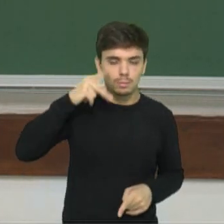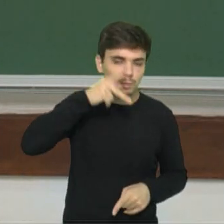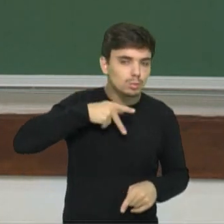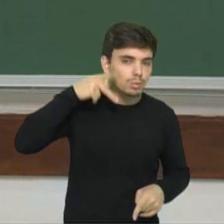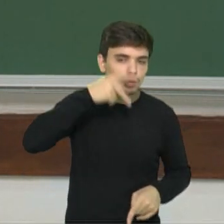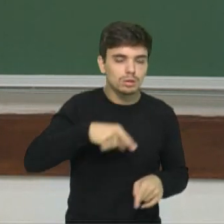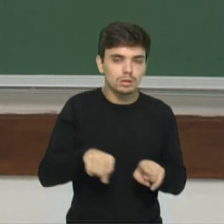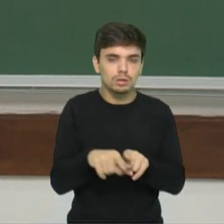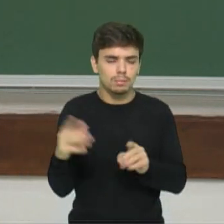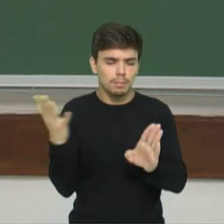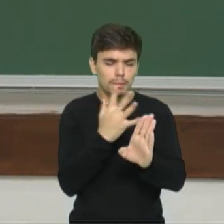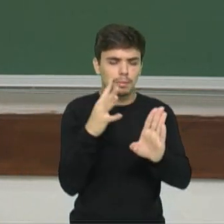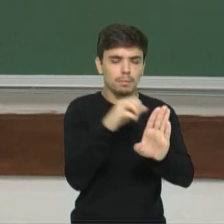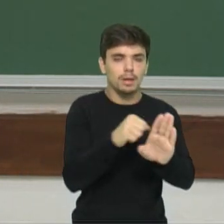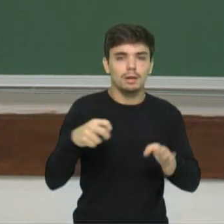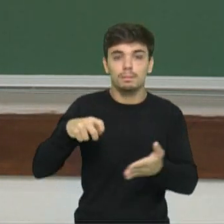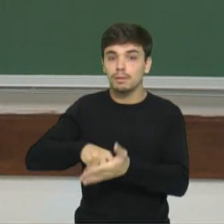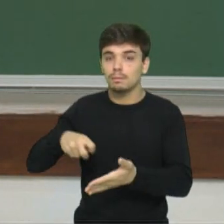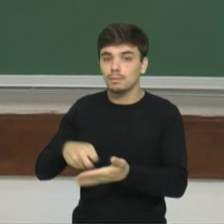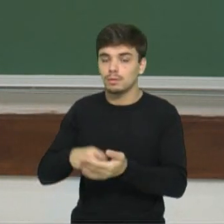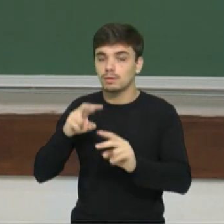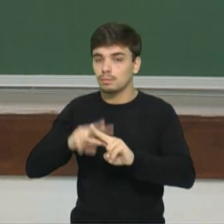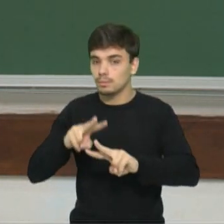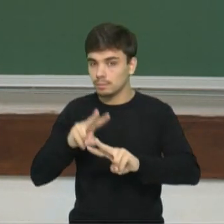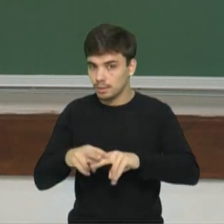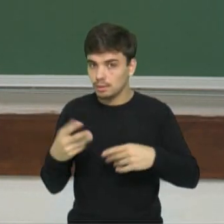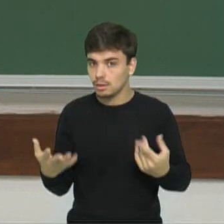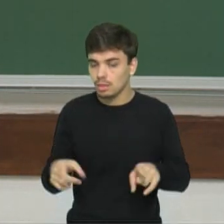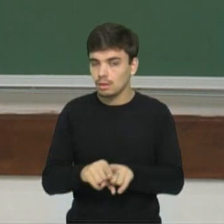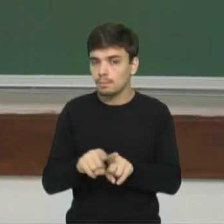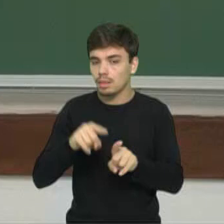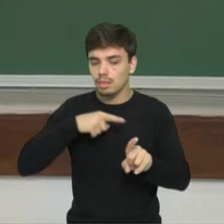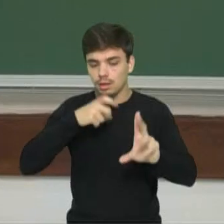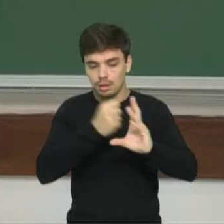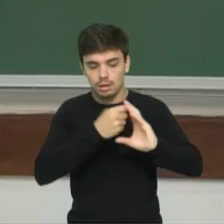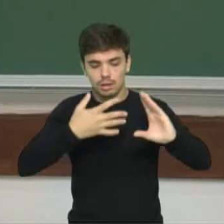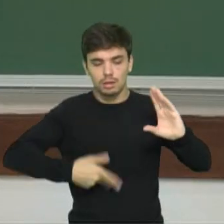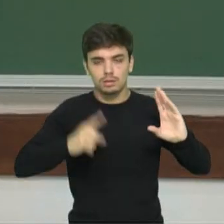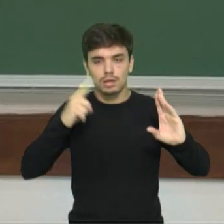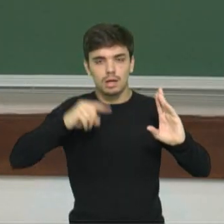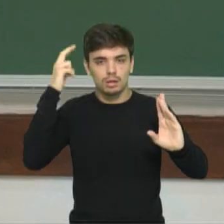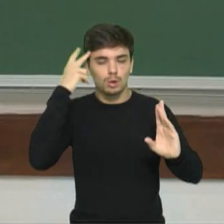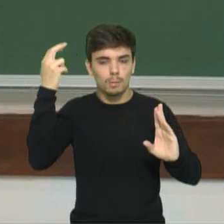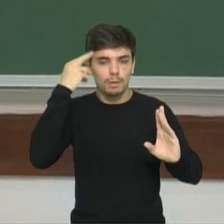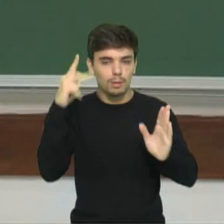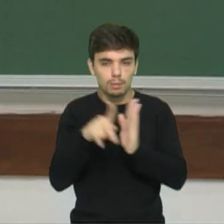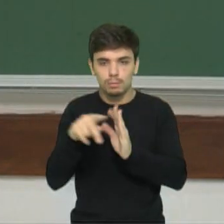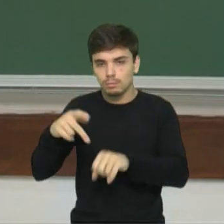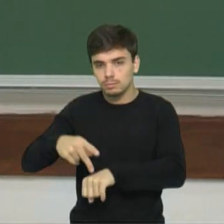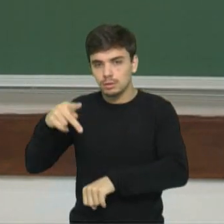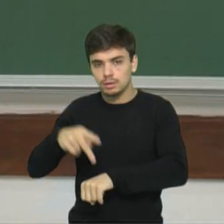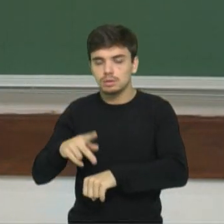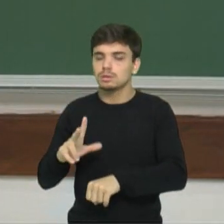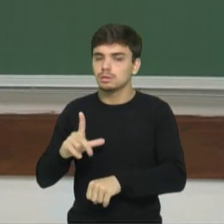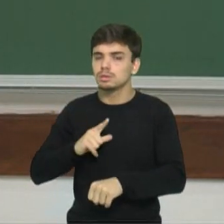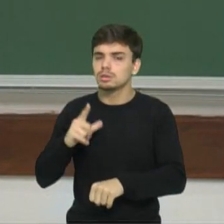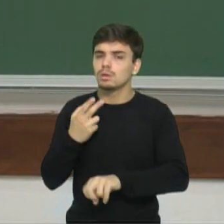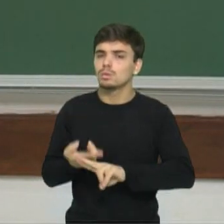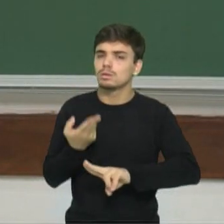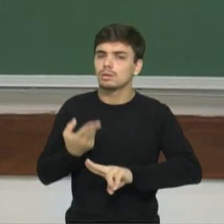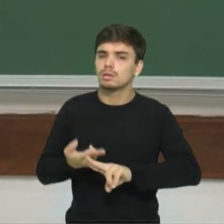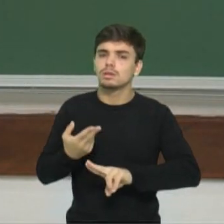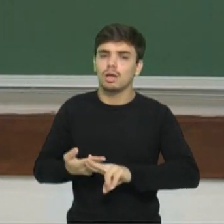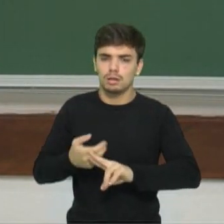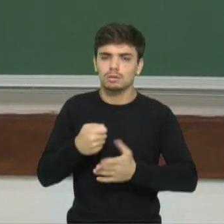perseguição, tortura e preso dos opositores do regime, uma característica que era comum aos países que implantaram a